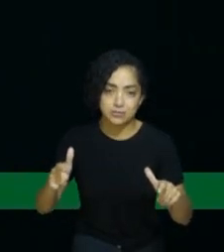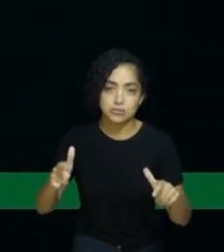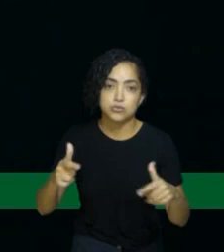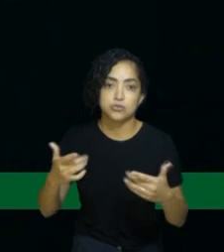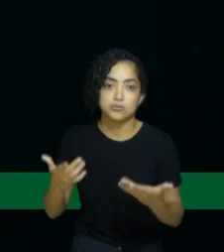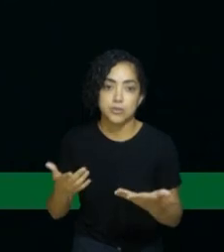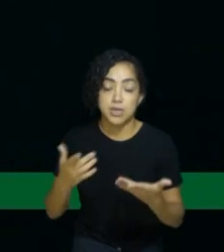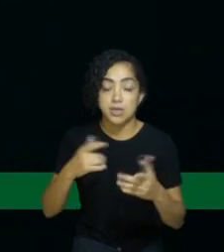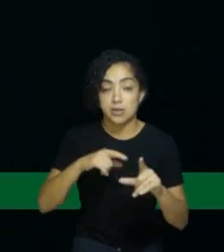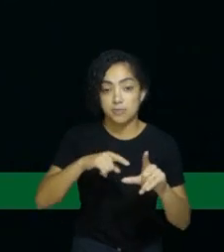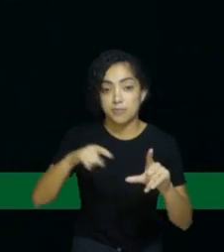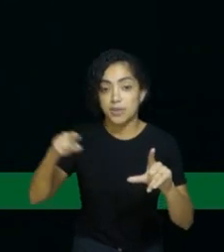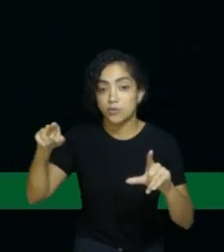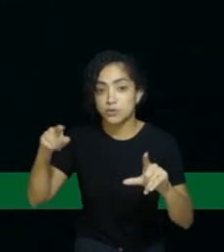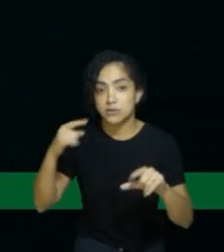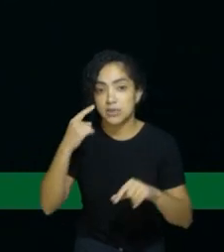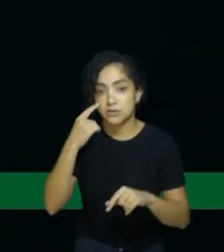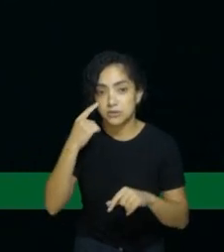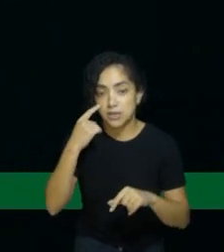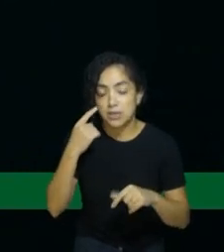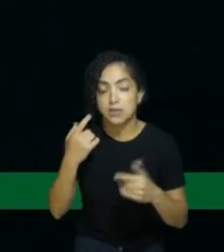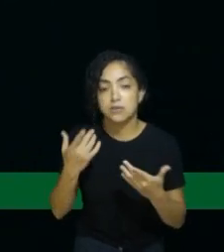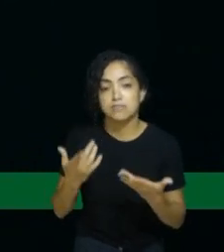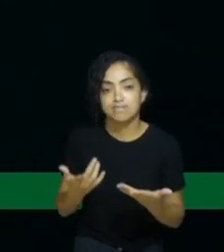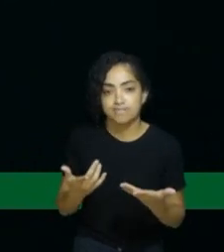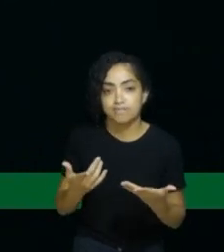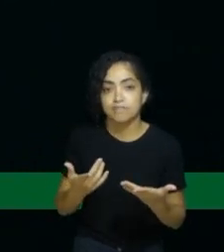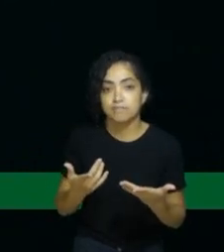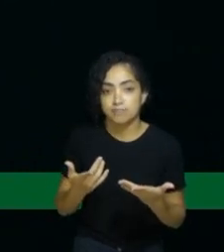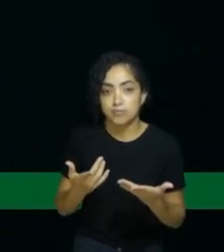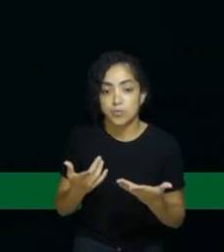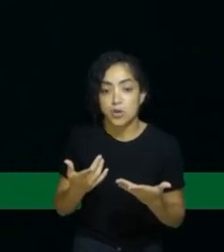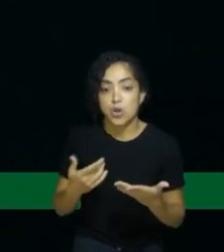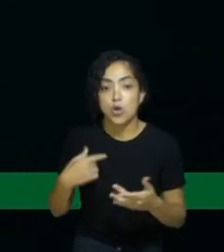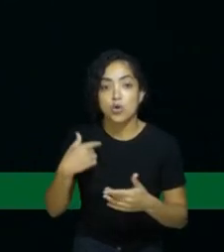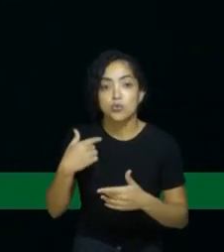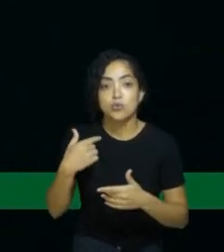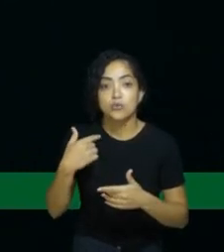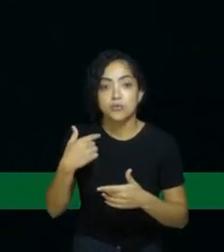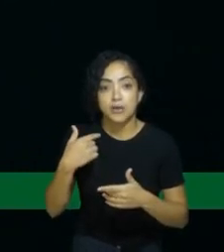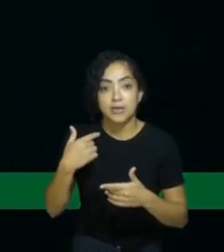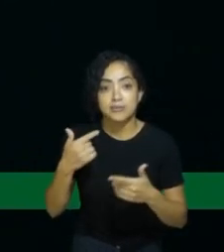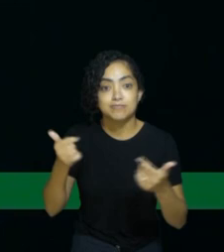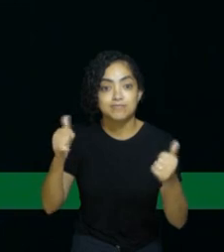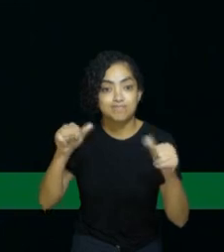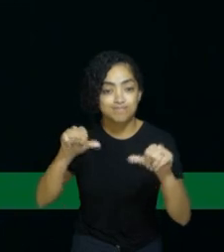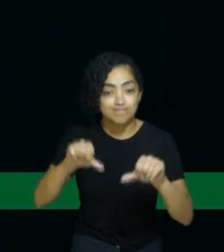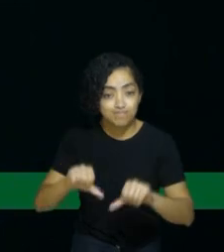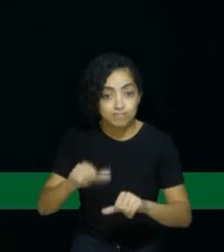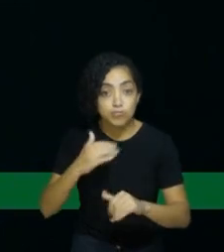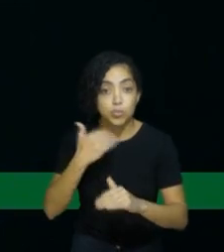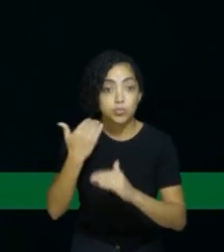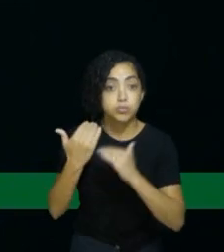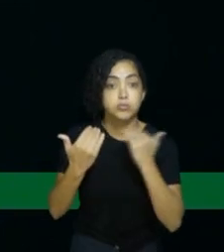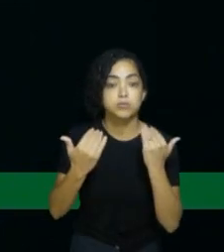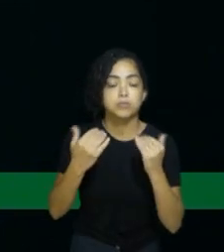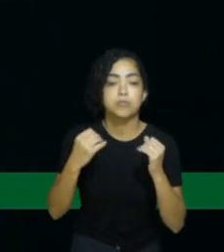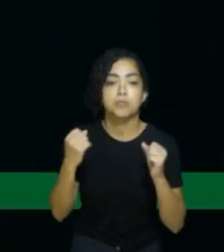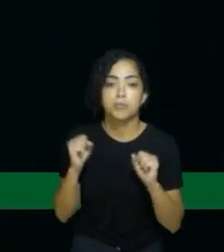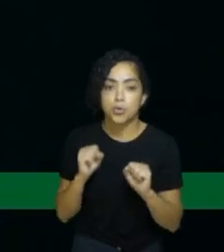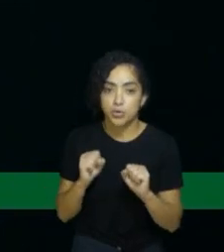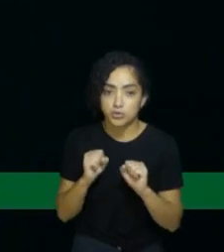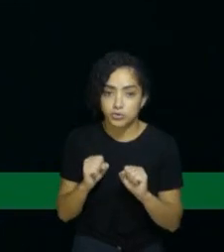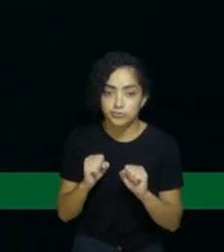pelos dados que nós temos ela vai ocupar logo uma das principais causas de morte no mundo a quinta causa de morte no